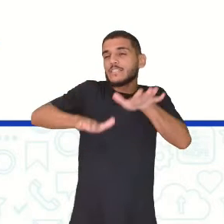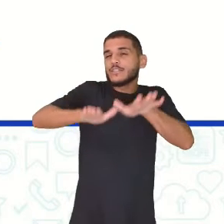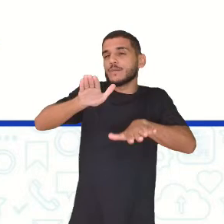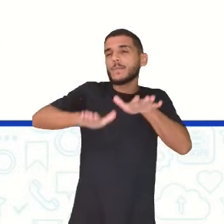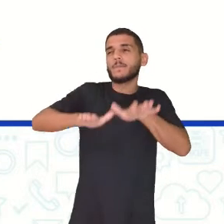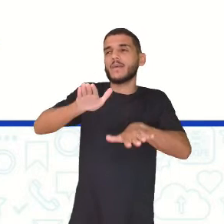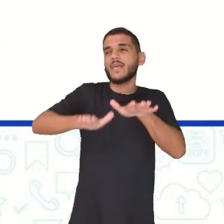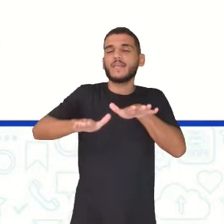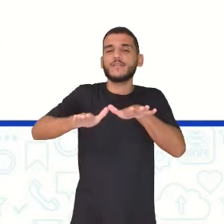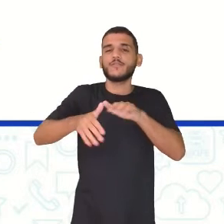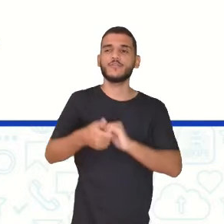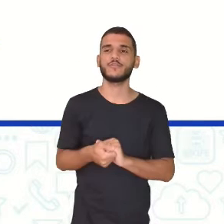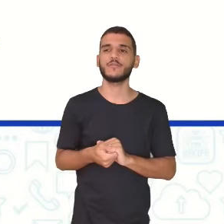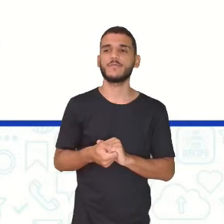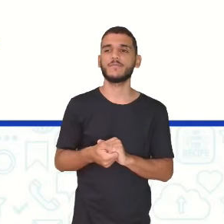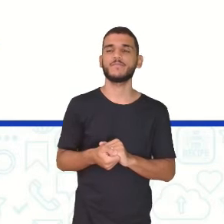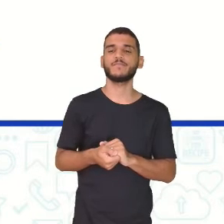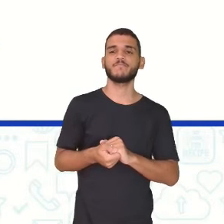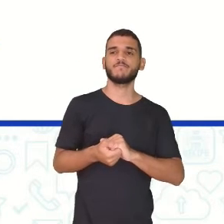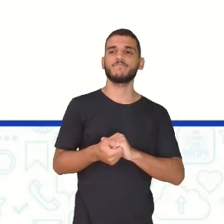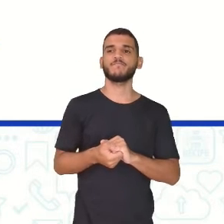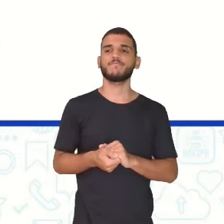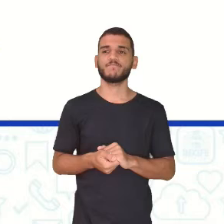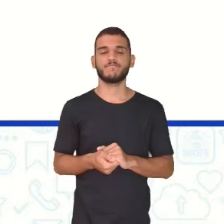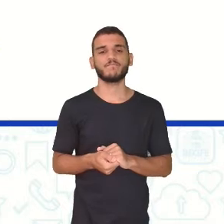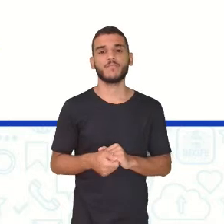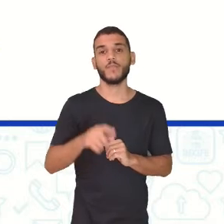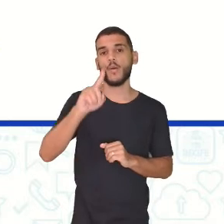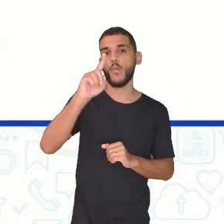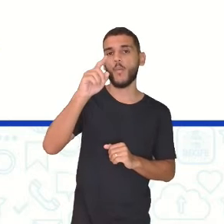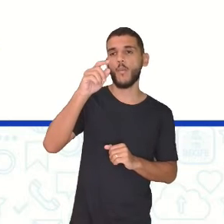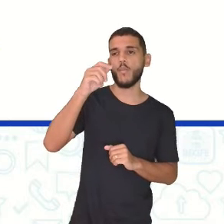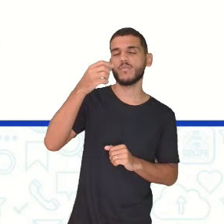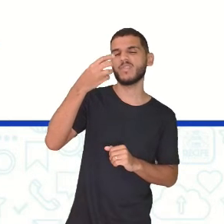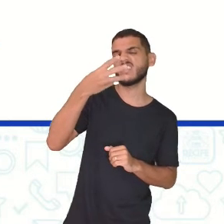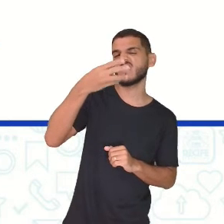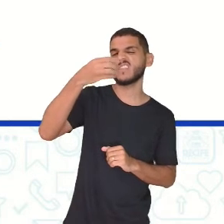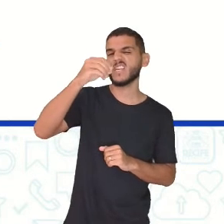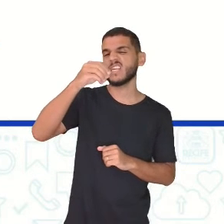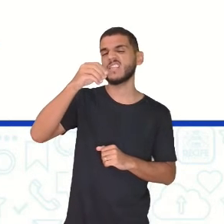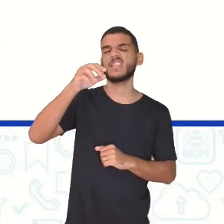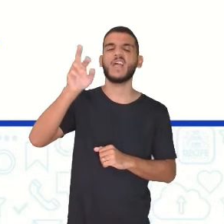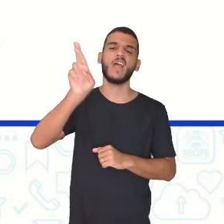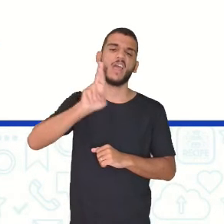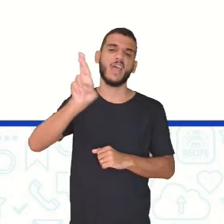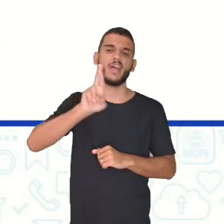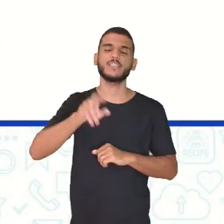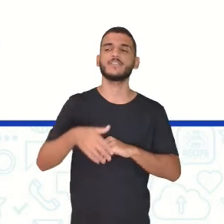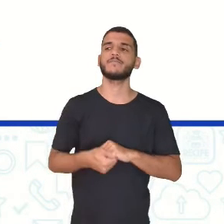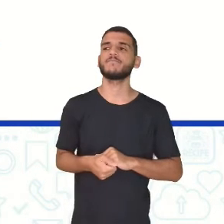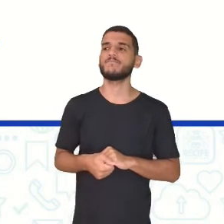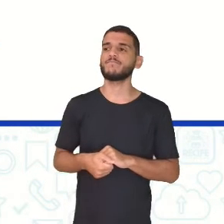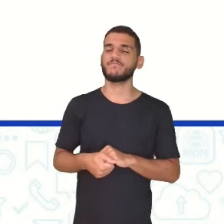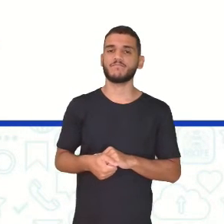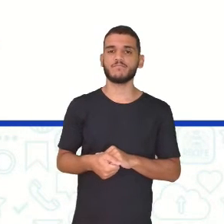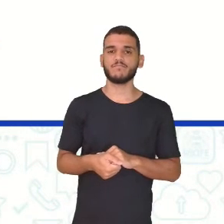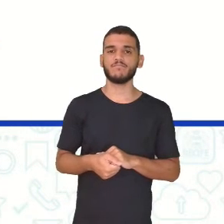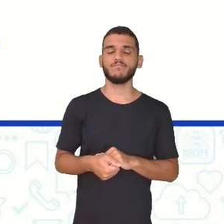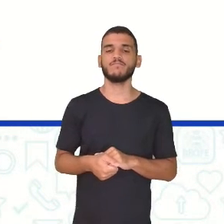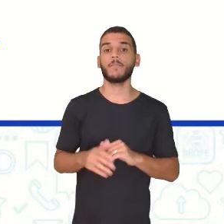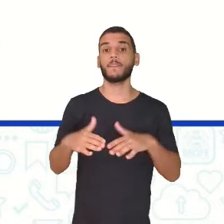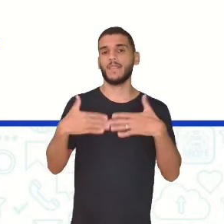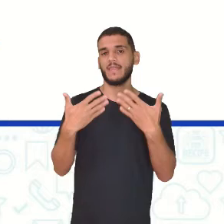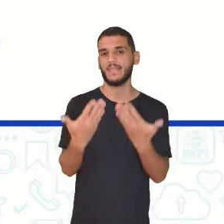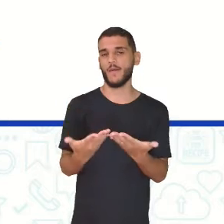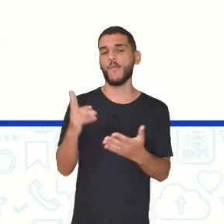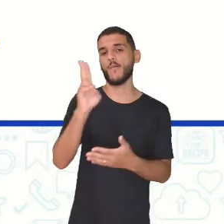aproximadamente, pode notar que está entre vírgula aí o nome, em torno de R$ 30. Então, a gente fez aí